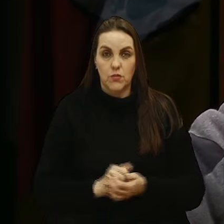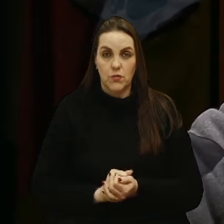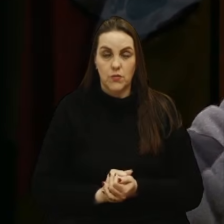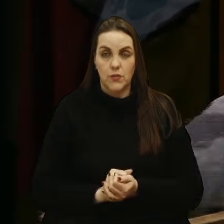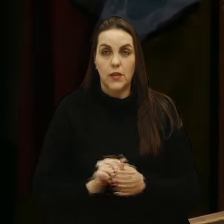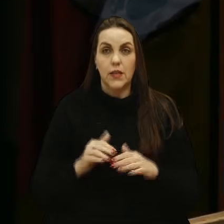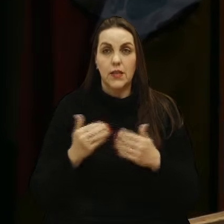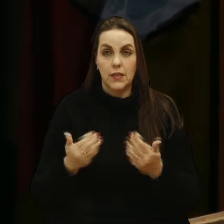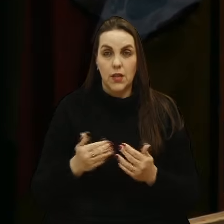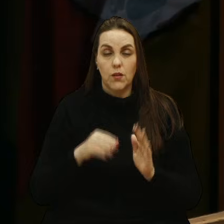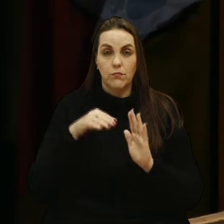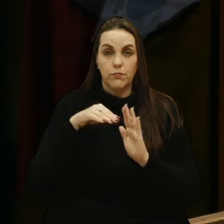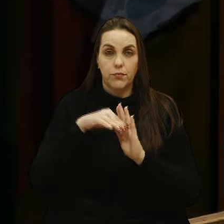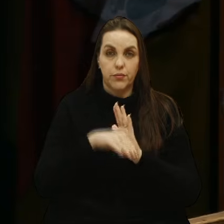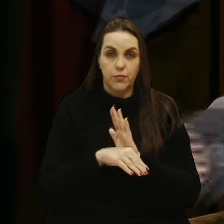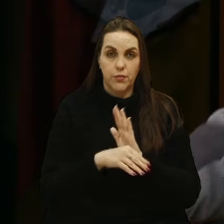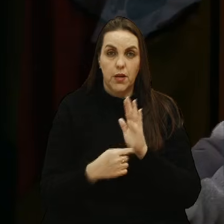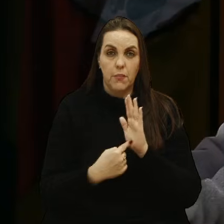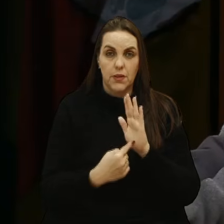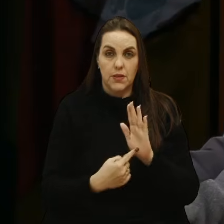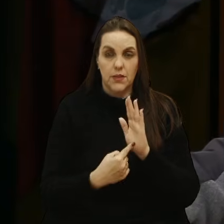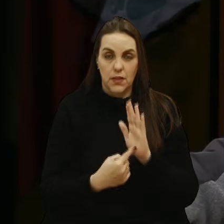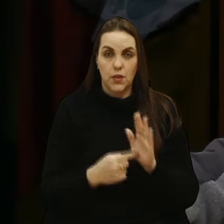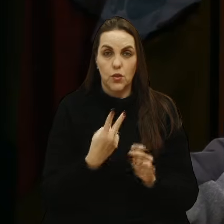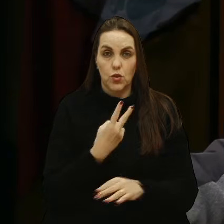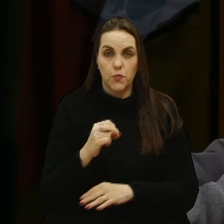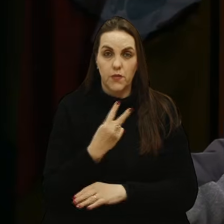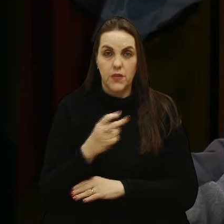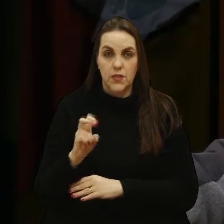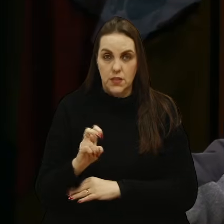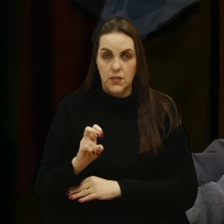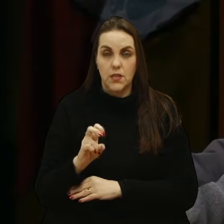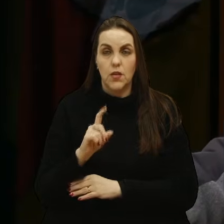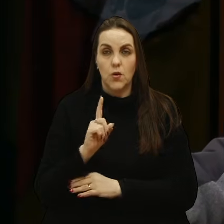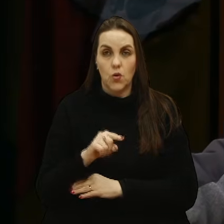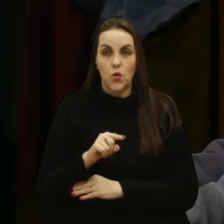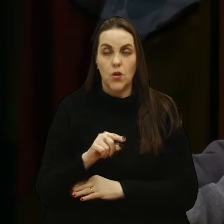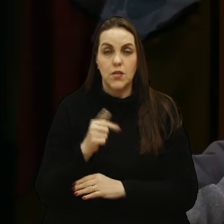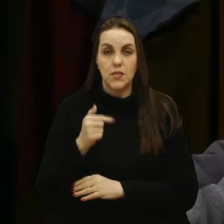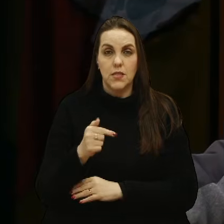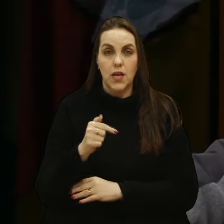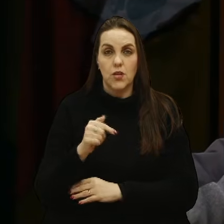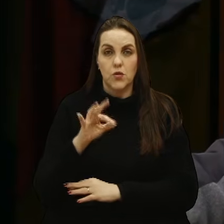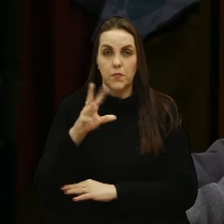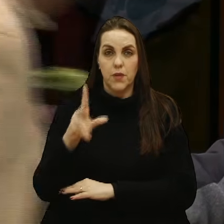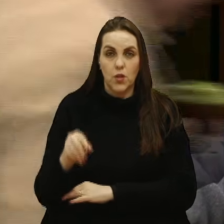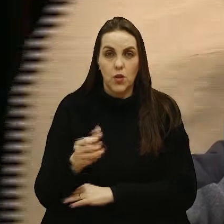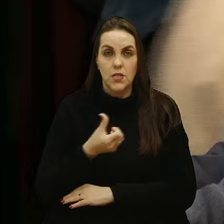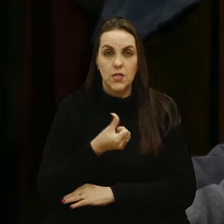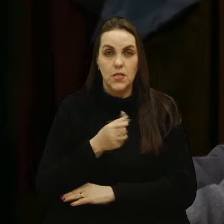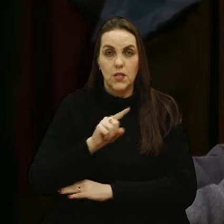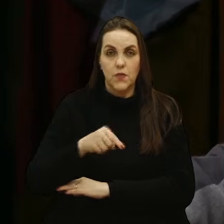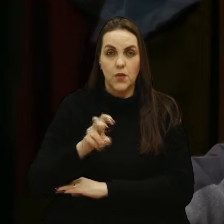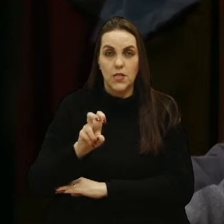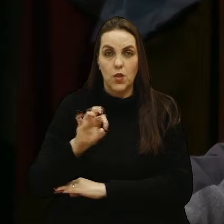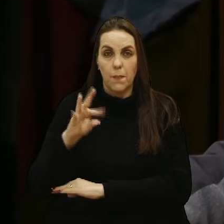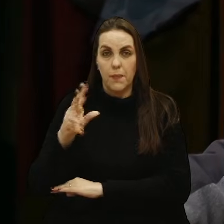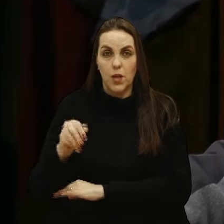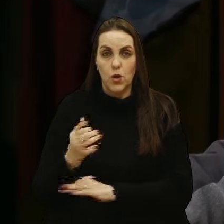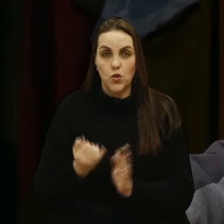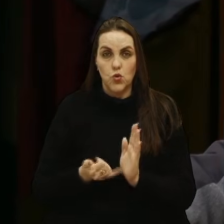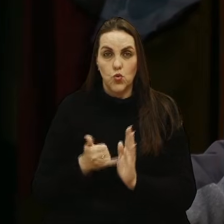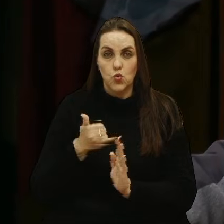Considerando que o déficit apresentado em 2025 registra 10,7 milhões, sendo que 6,5 milhões decorrem de